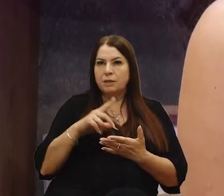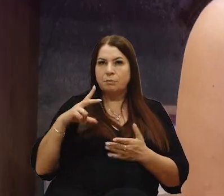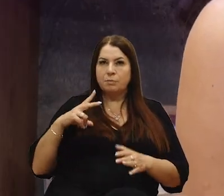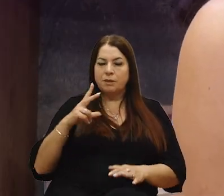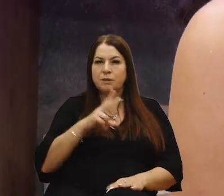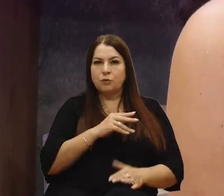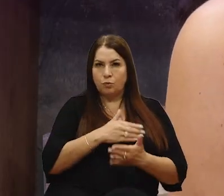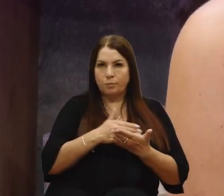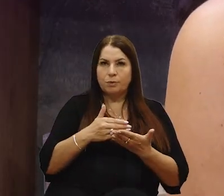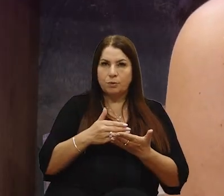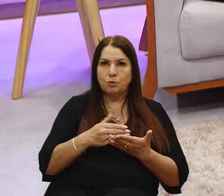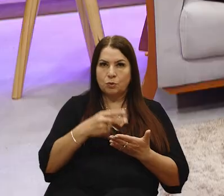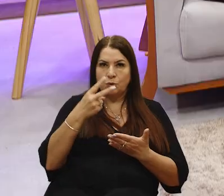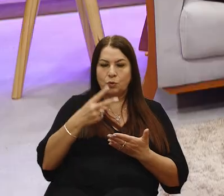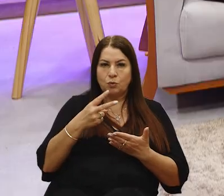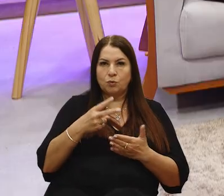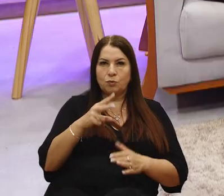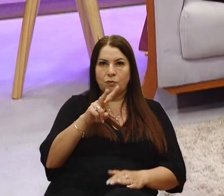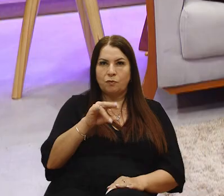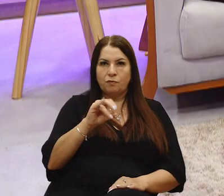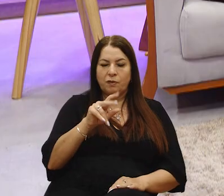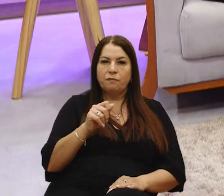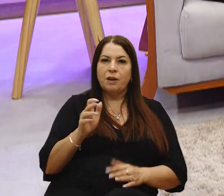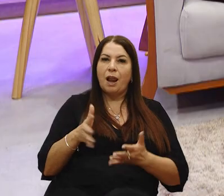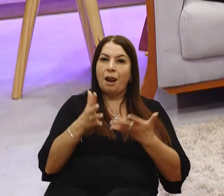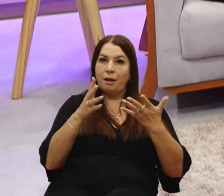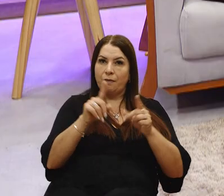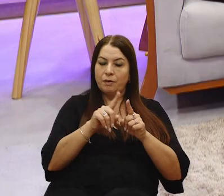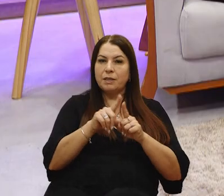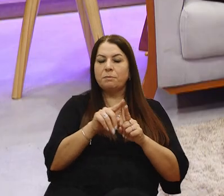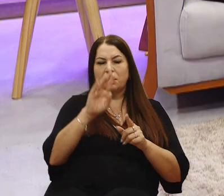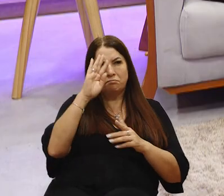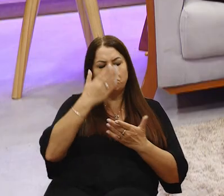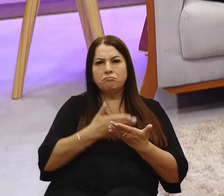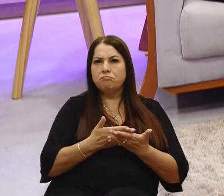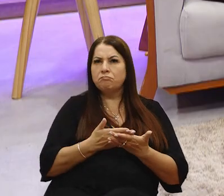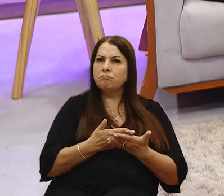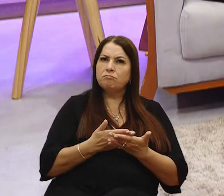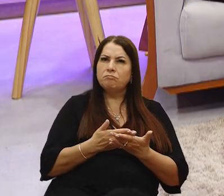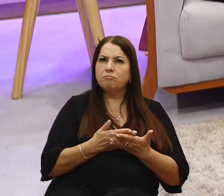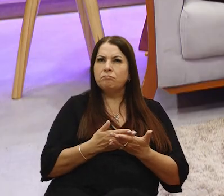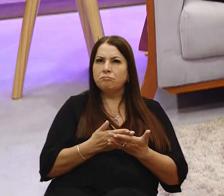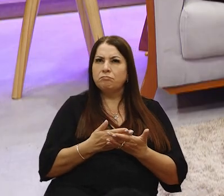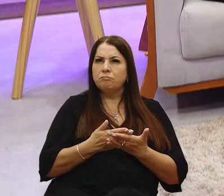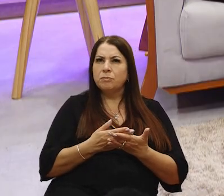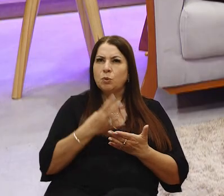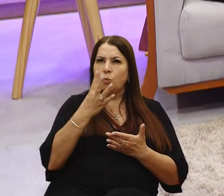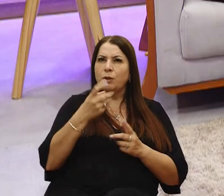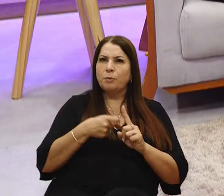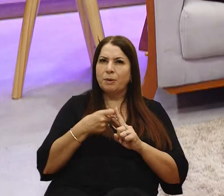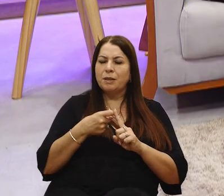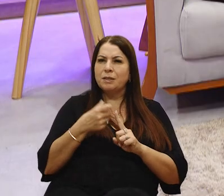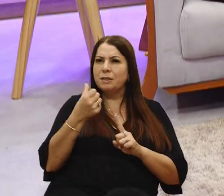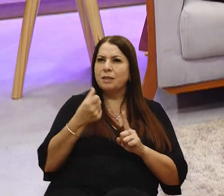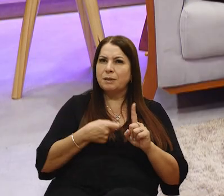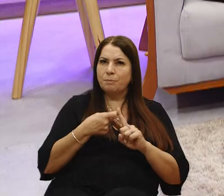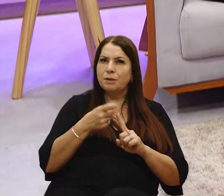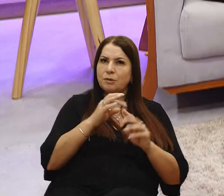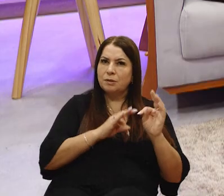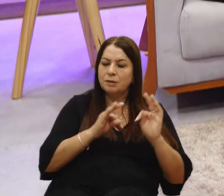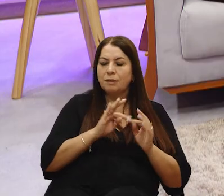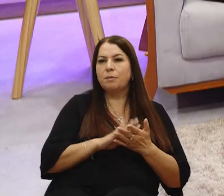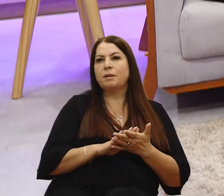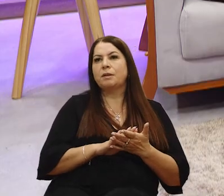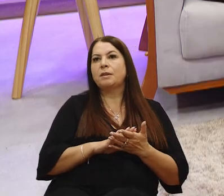aí... A gente tem um paciente que está iniciando já o segundo Viva Leve, né, a gente já está aí com acredito que uns 4